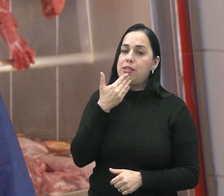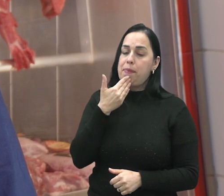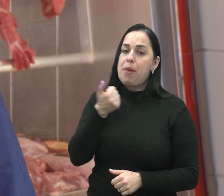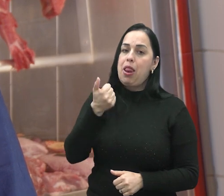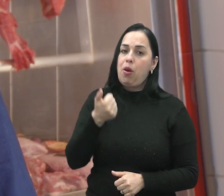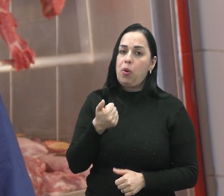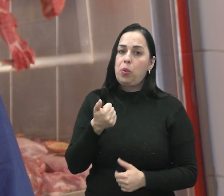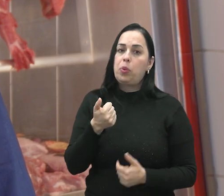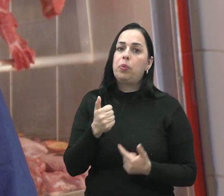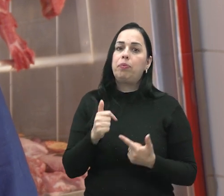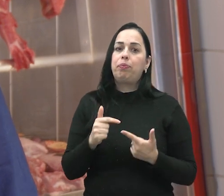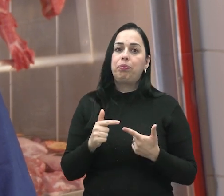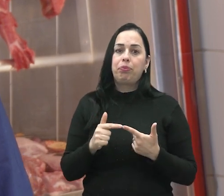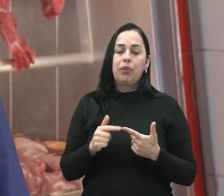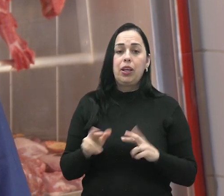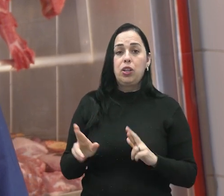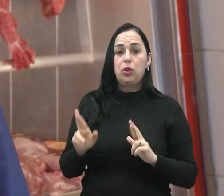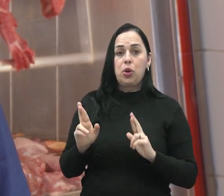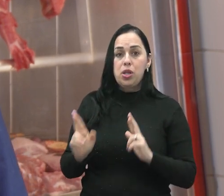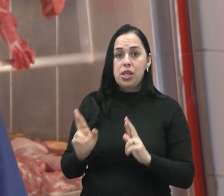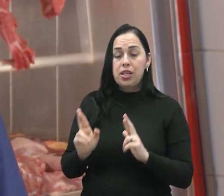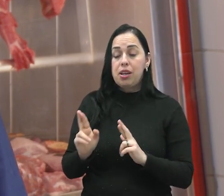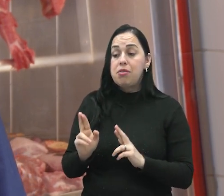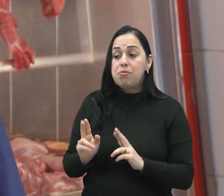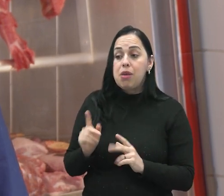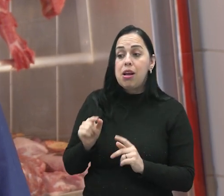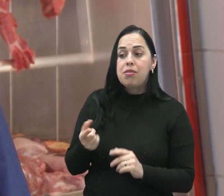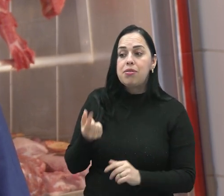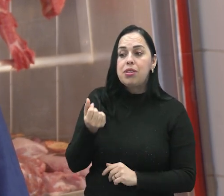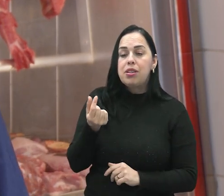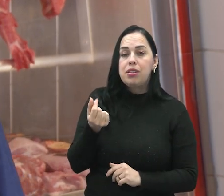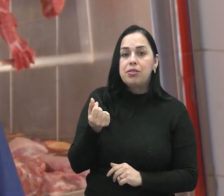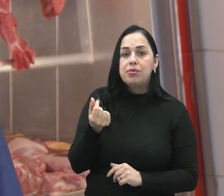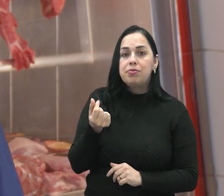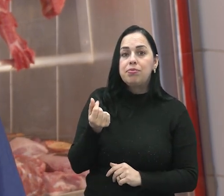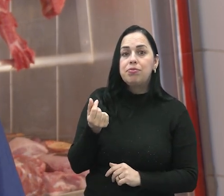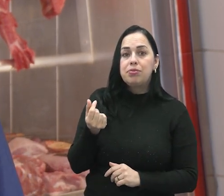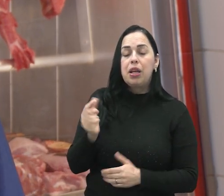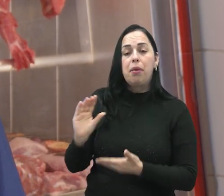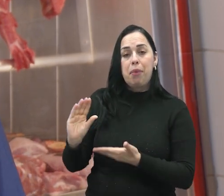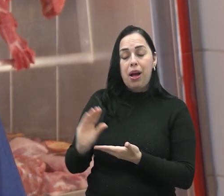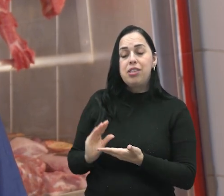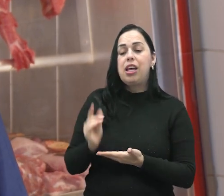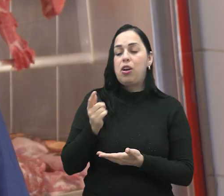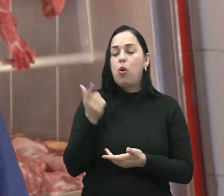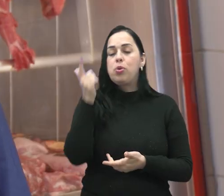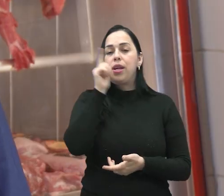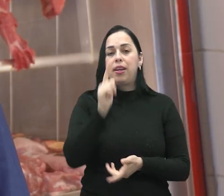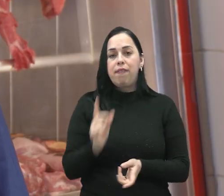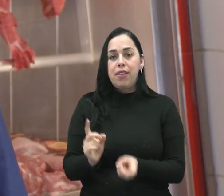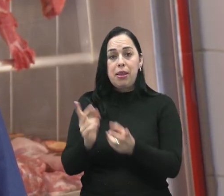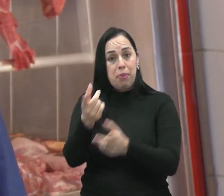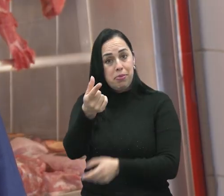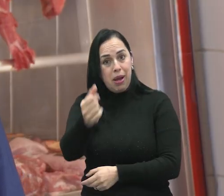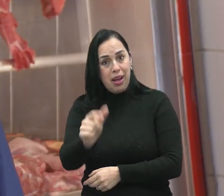questão do preço e torcer para que esse preço chegue, né, essa diferença chegue até a gente, para que a gente possa